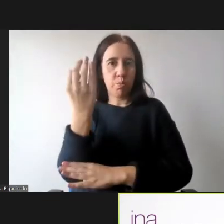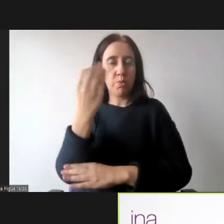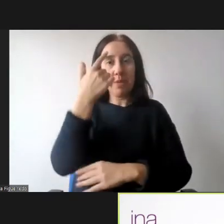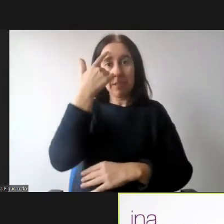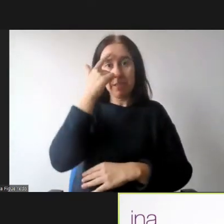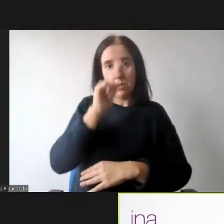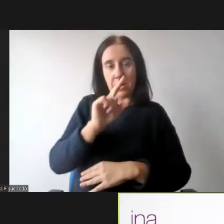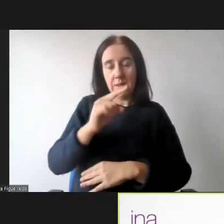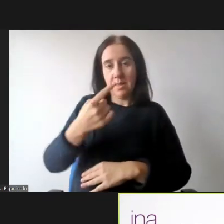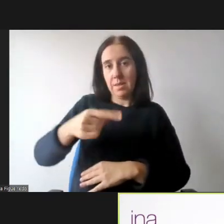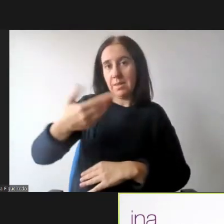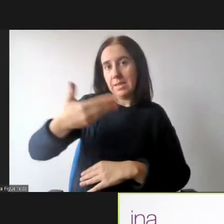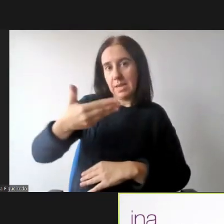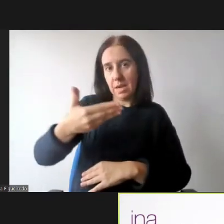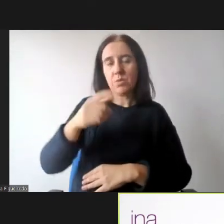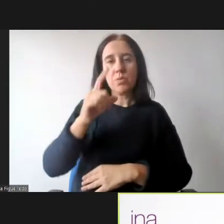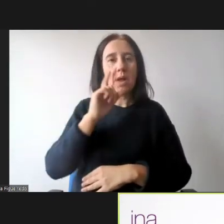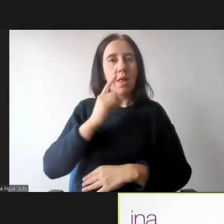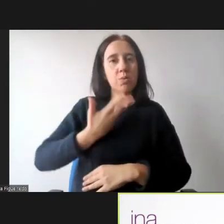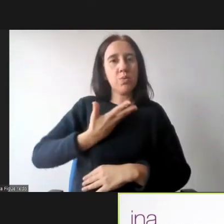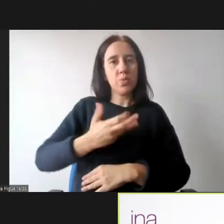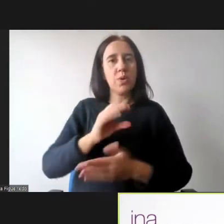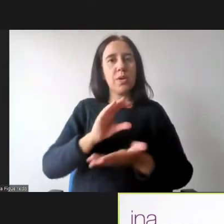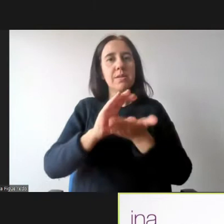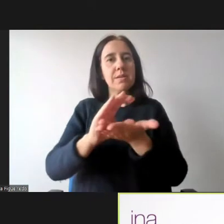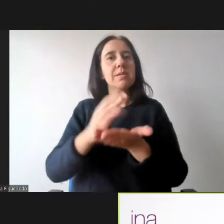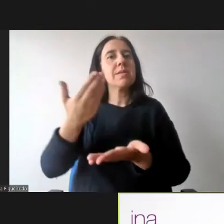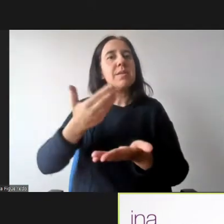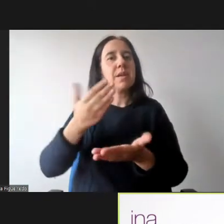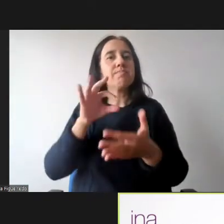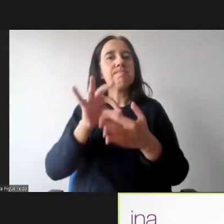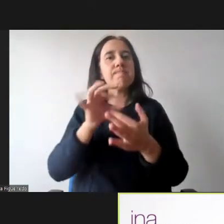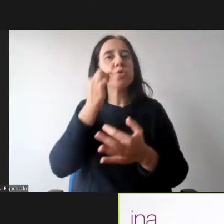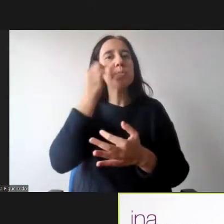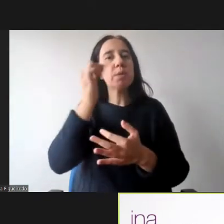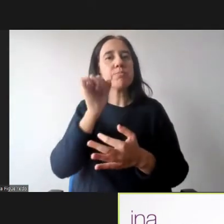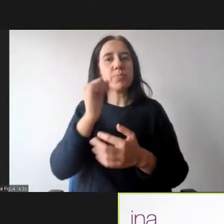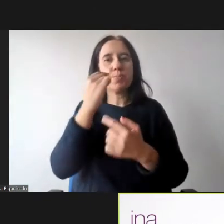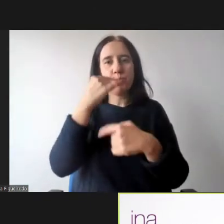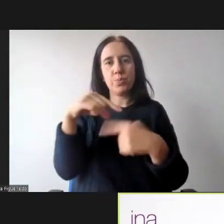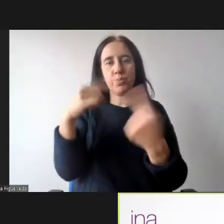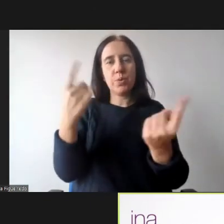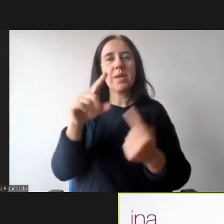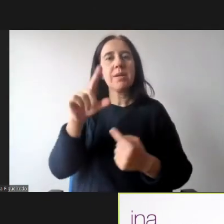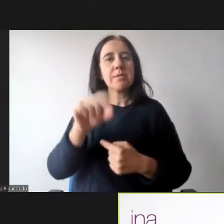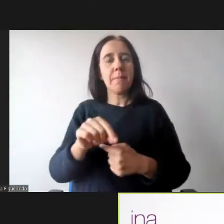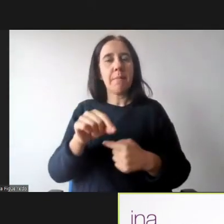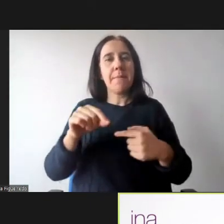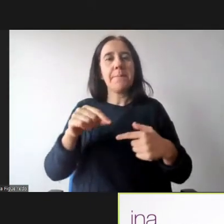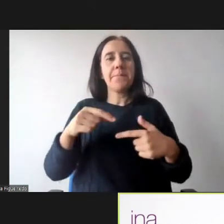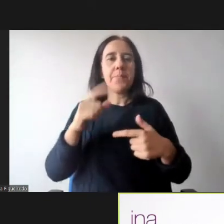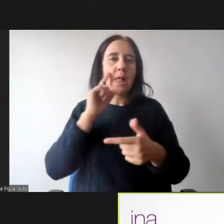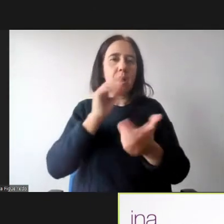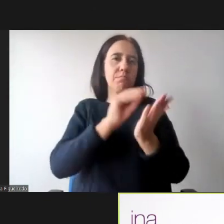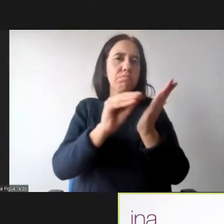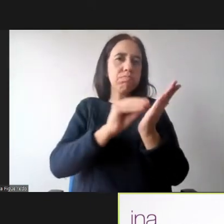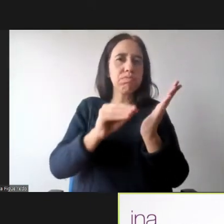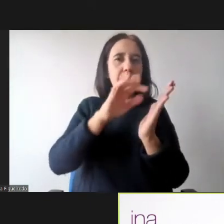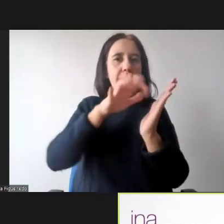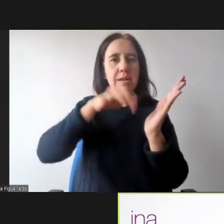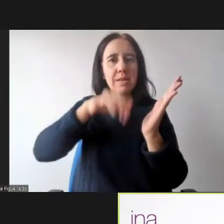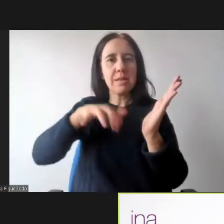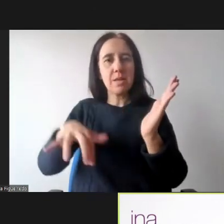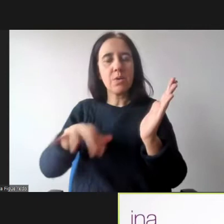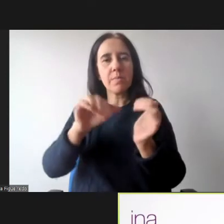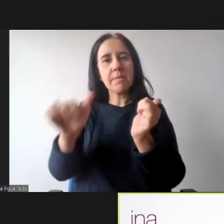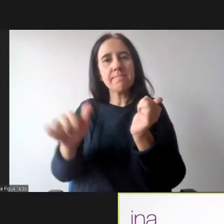em Direito e doutorada em Direito na especialidade de Direito Público. É também autora de vários artigos e coautora